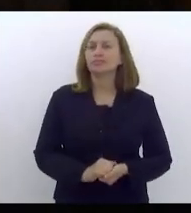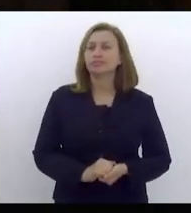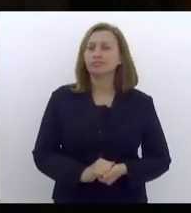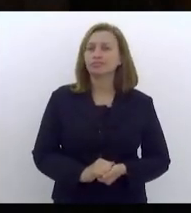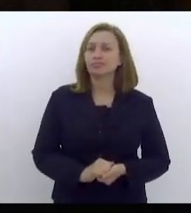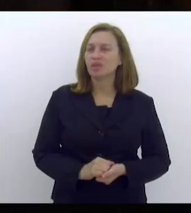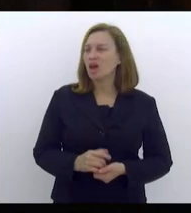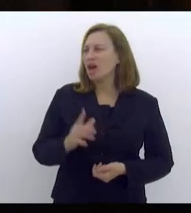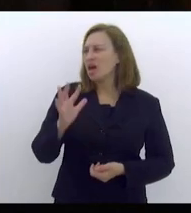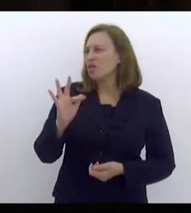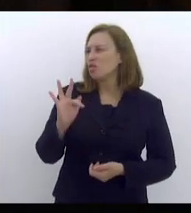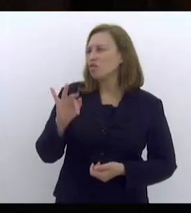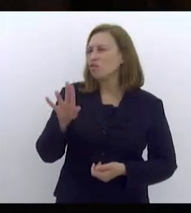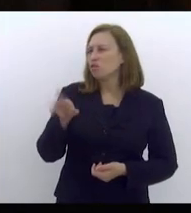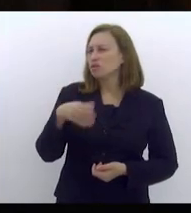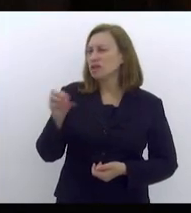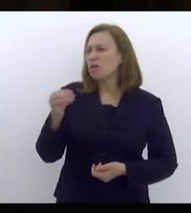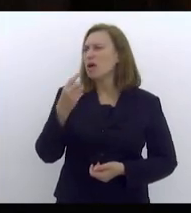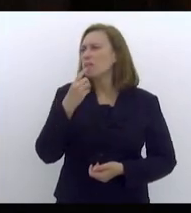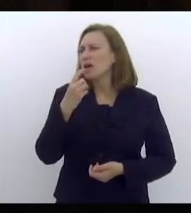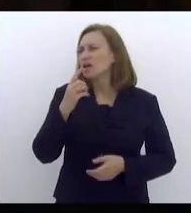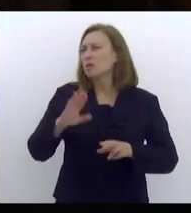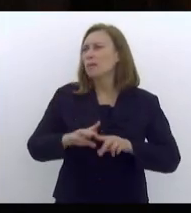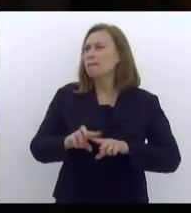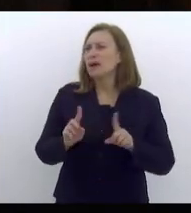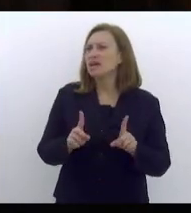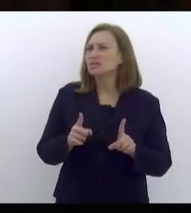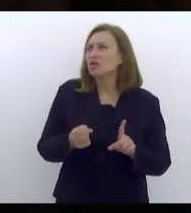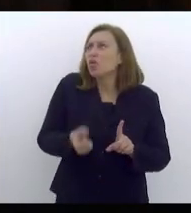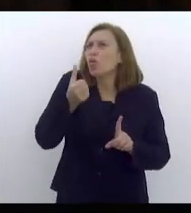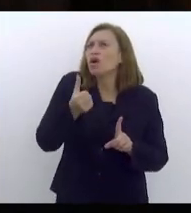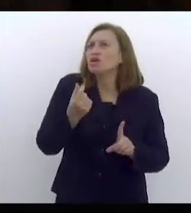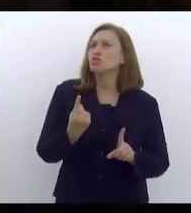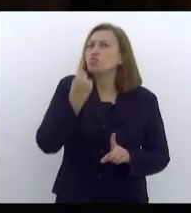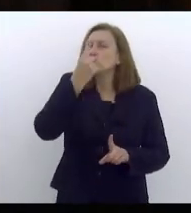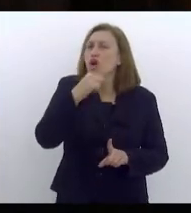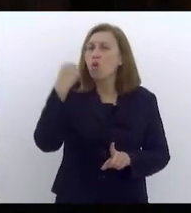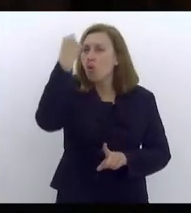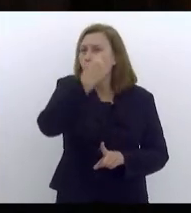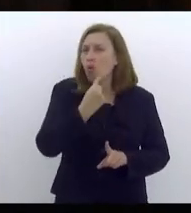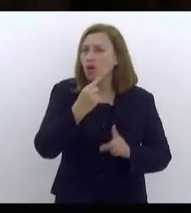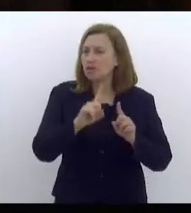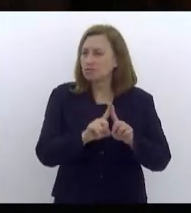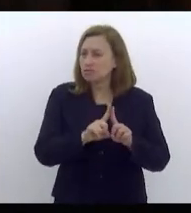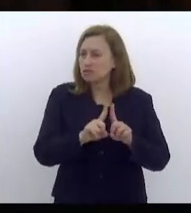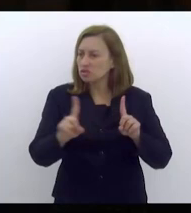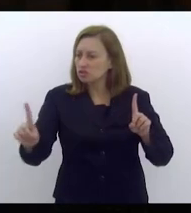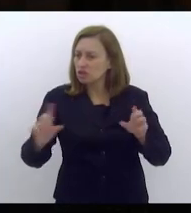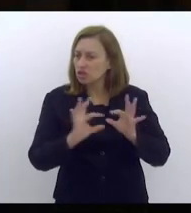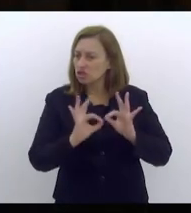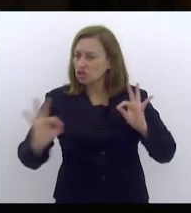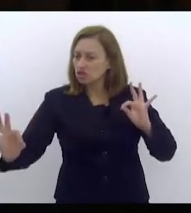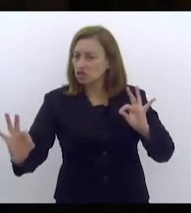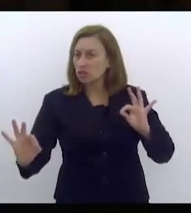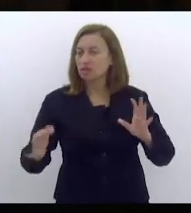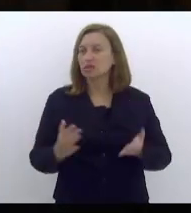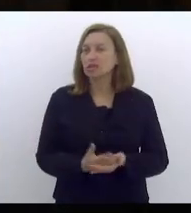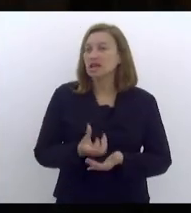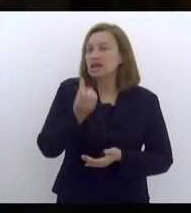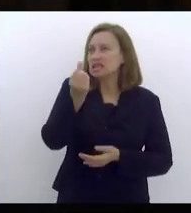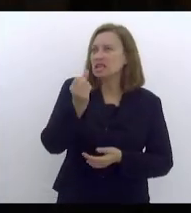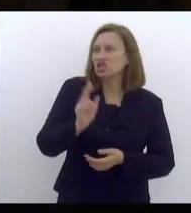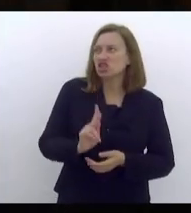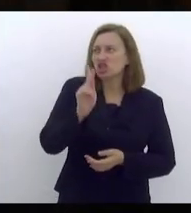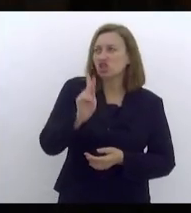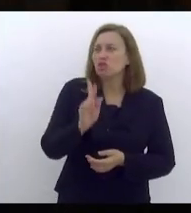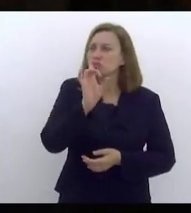Fundão é pertinho, mas mesmo assim foi quase uma hora de deslocamento. São 6 quilômetros